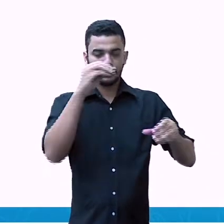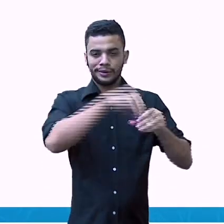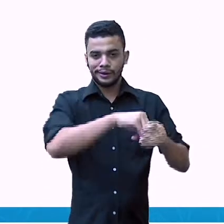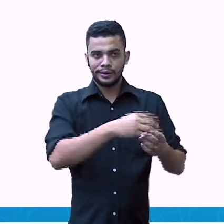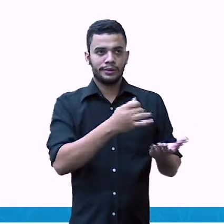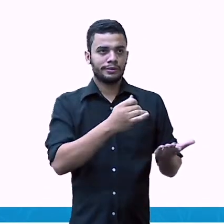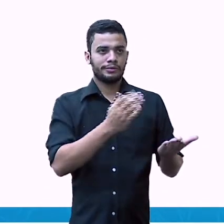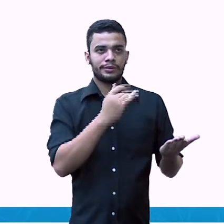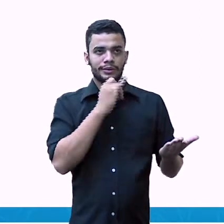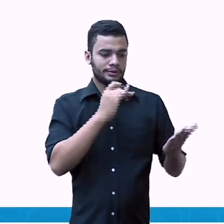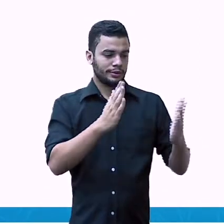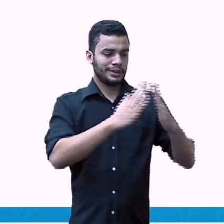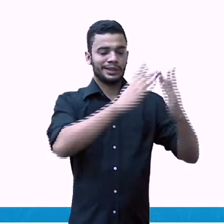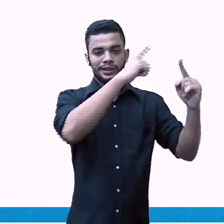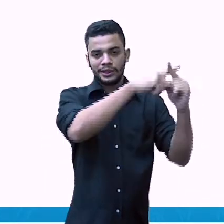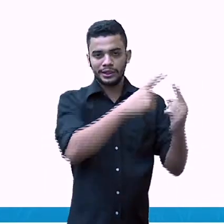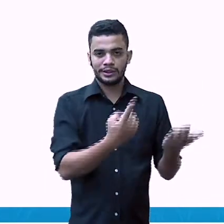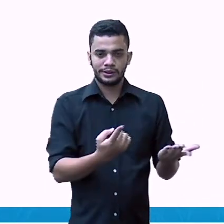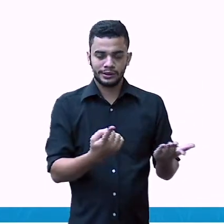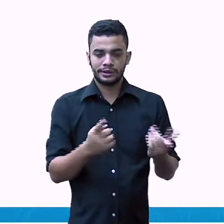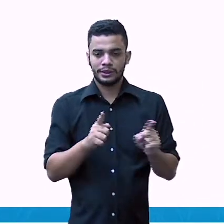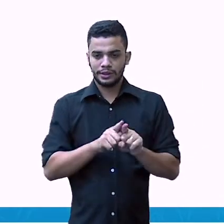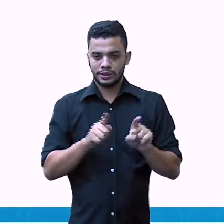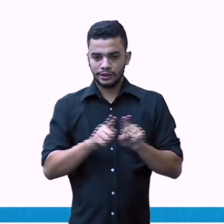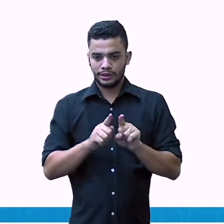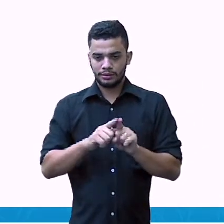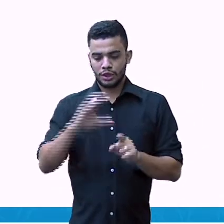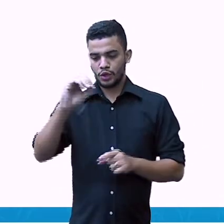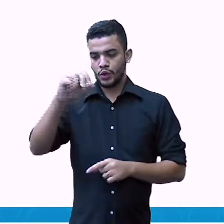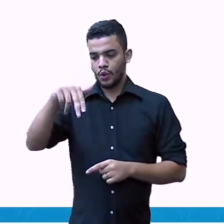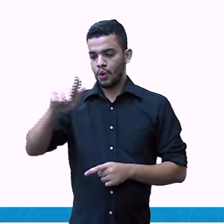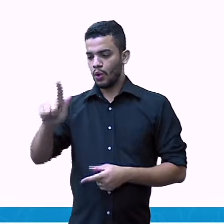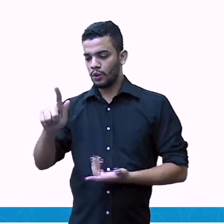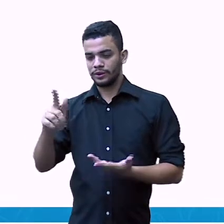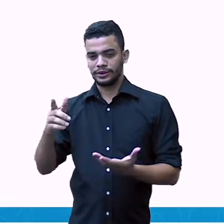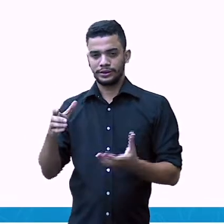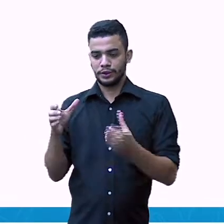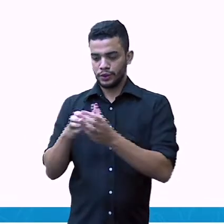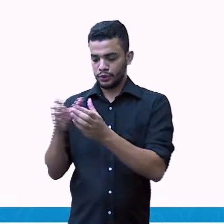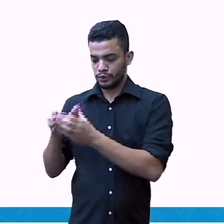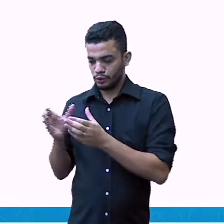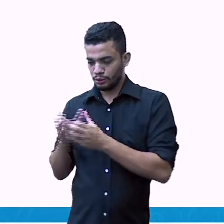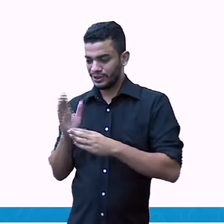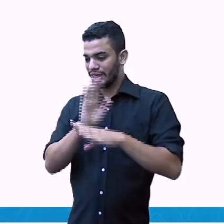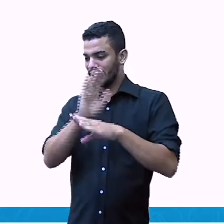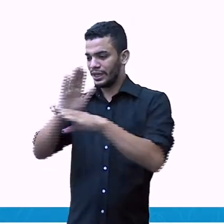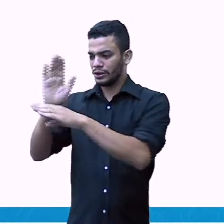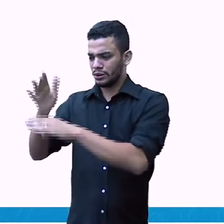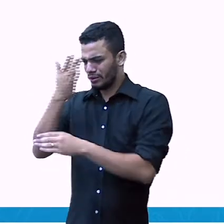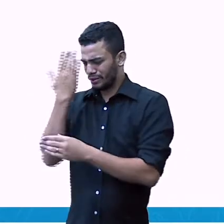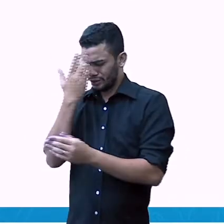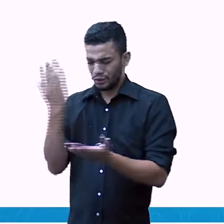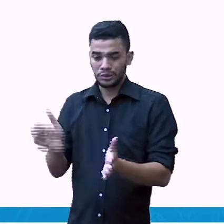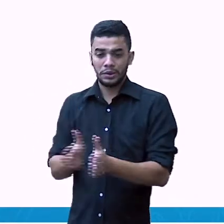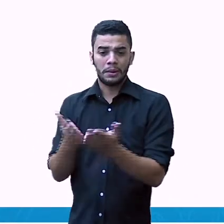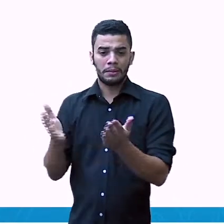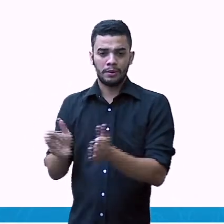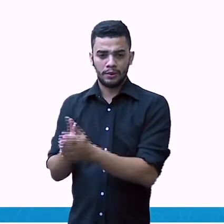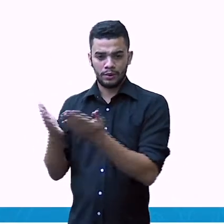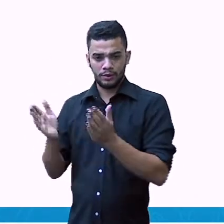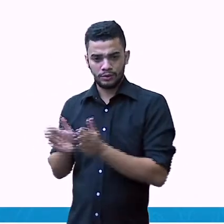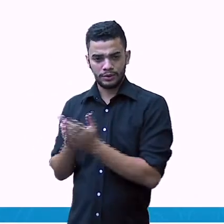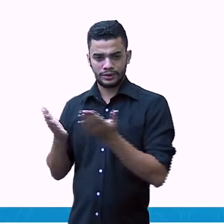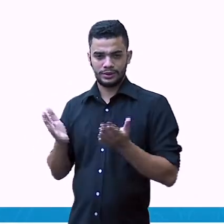apoiam alguma causa social. Resumidamente, esse tipo de trabalho mobiliza pessoas e não